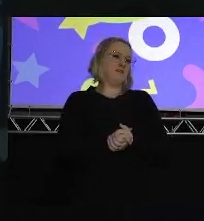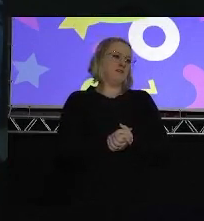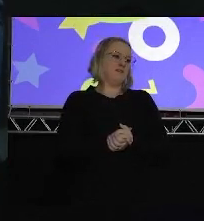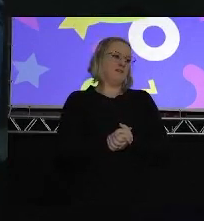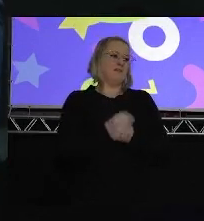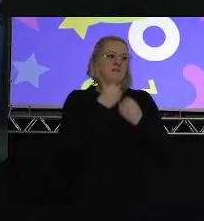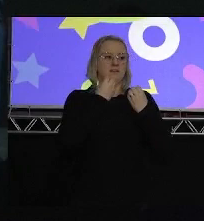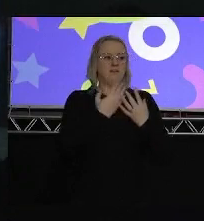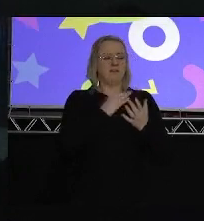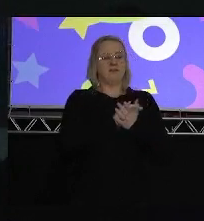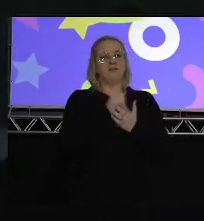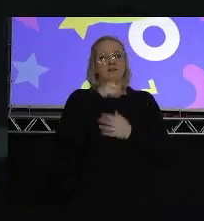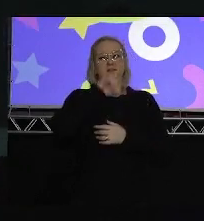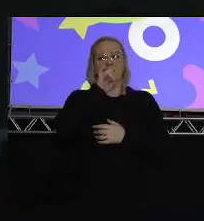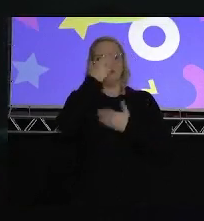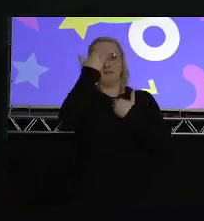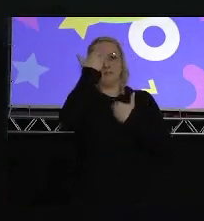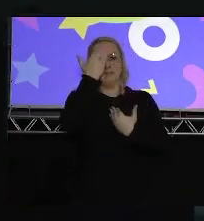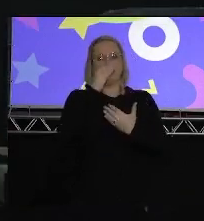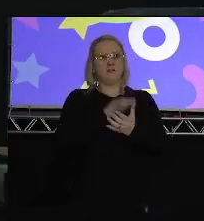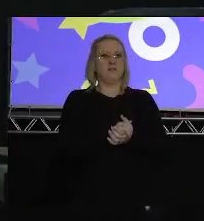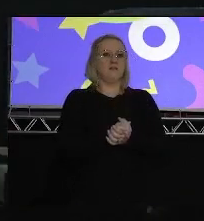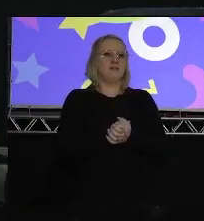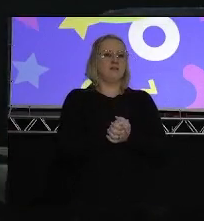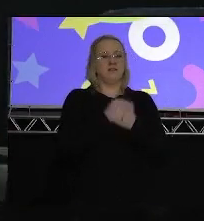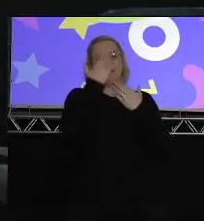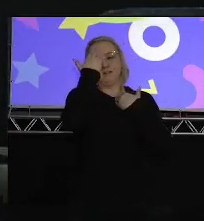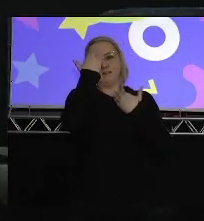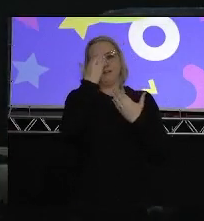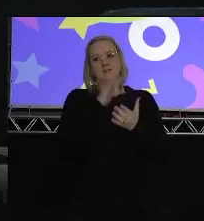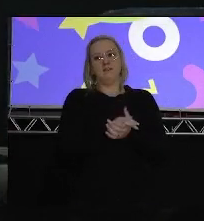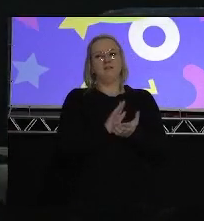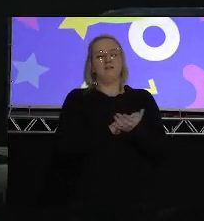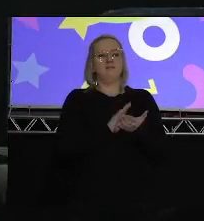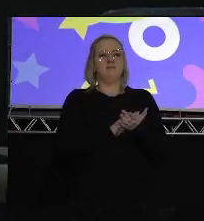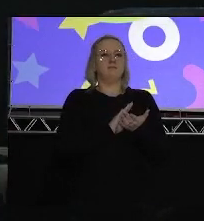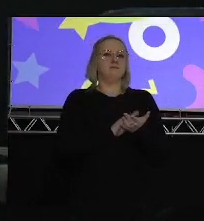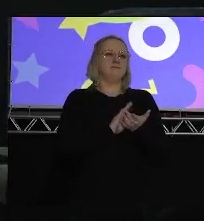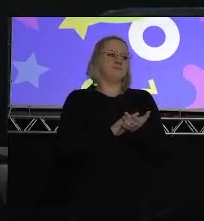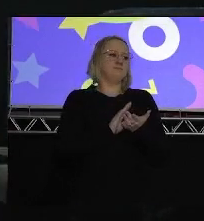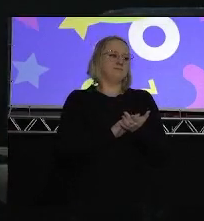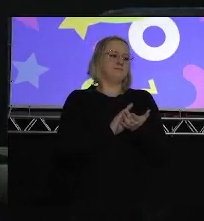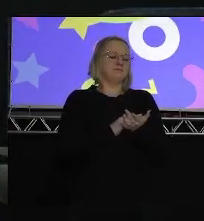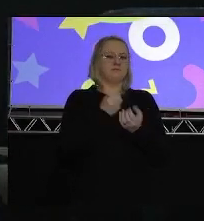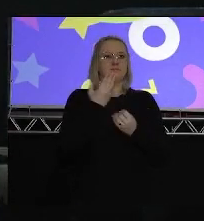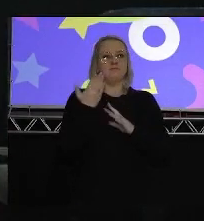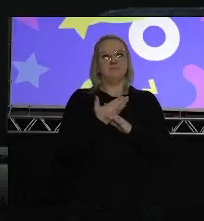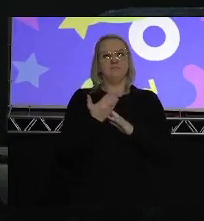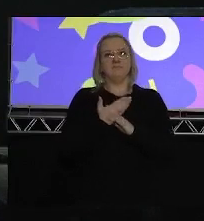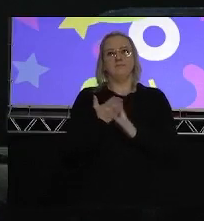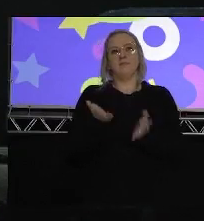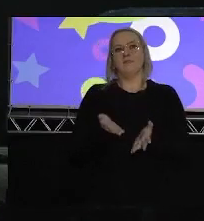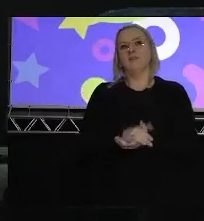Bom, Andy, brigadão. Obrigado, gente. Muito obrigado. Um abraço. Valeu, pessoal. Até a próxima. Bom almoço. Valeu. Até mais tarde.